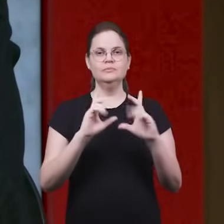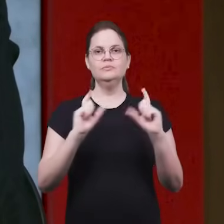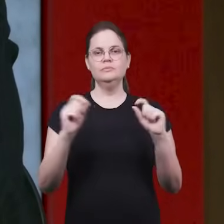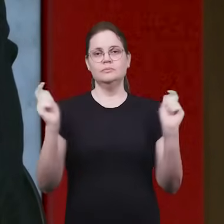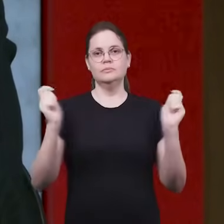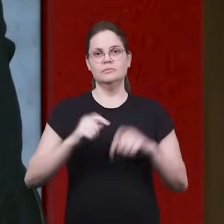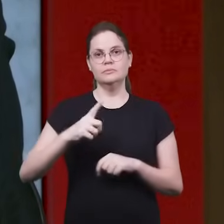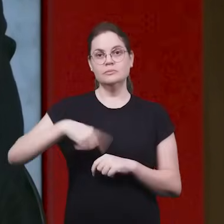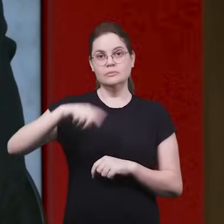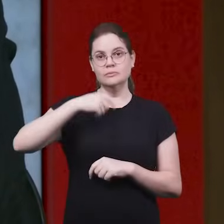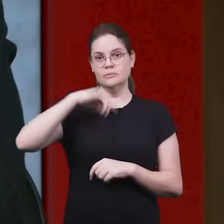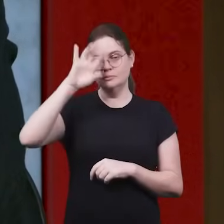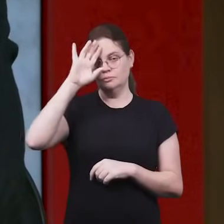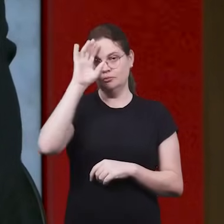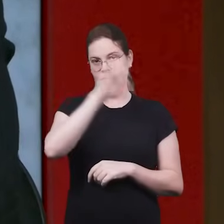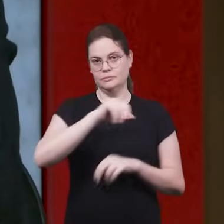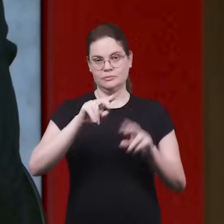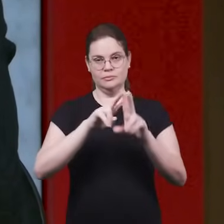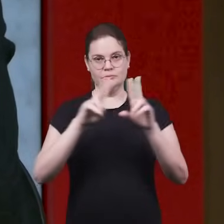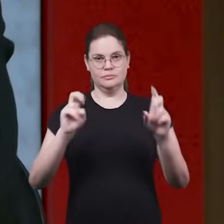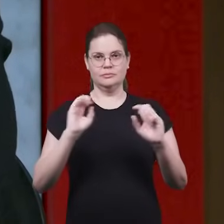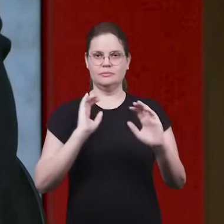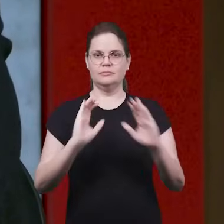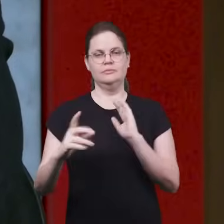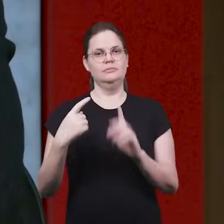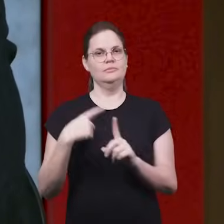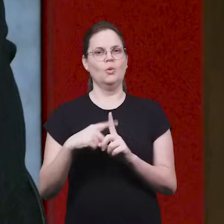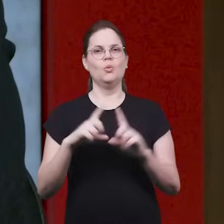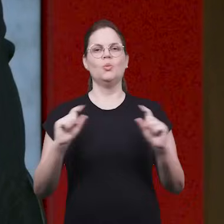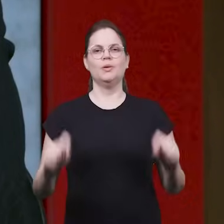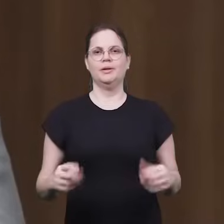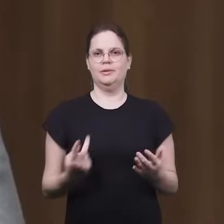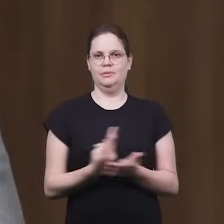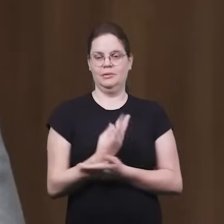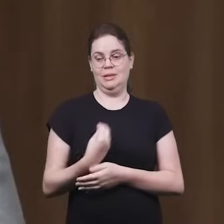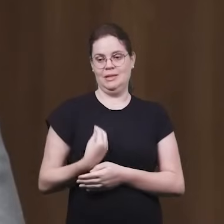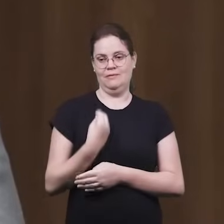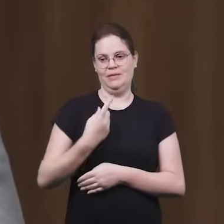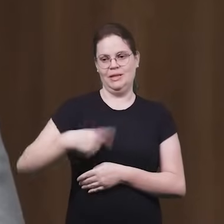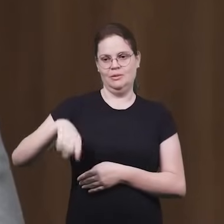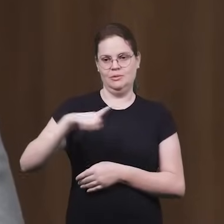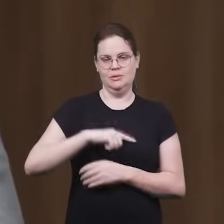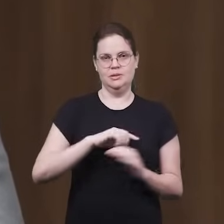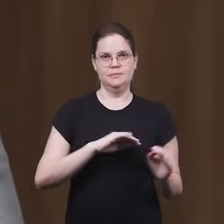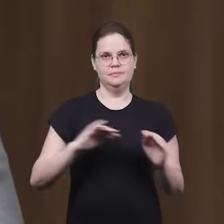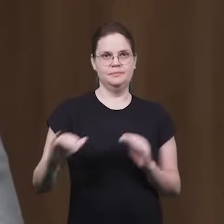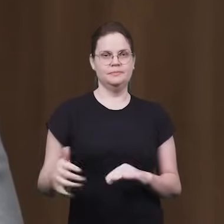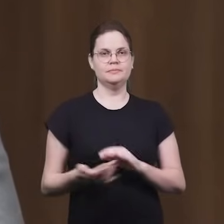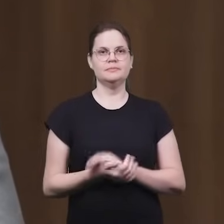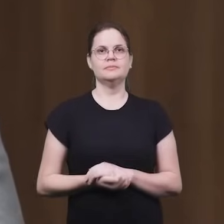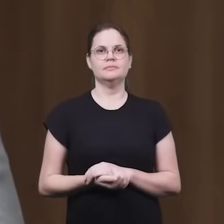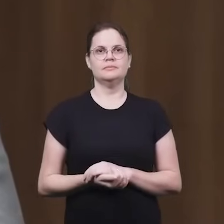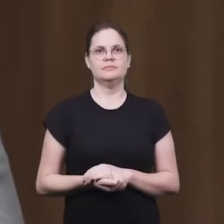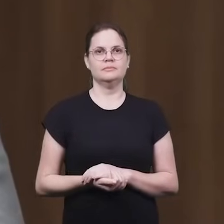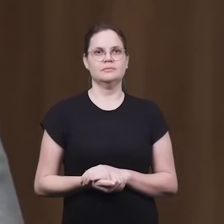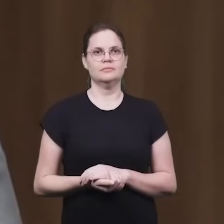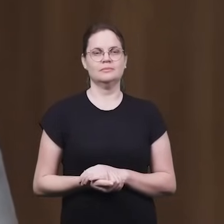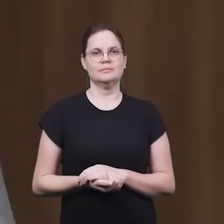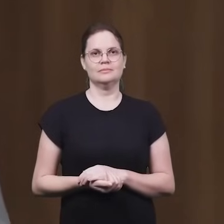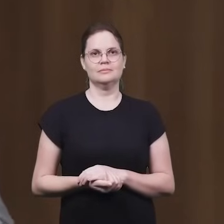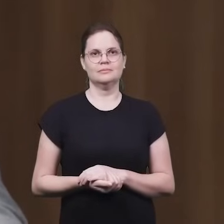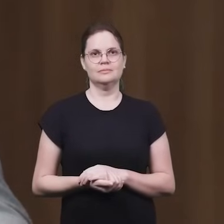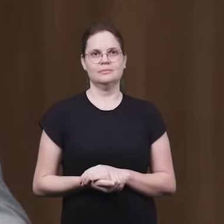comunicação, a comunicação positiva? O que ela faz na vida do ser humano? Muito bem. Quando a gente parte do